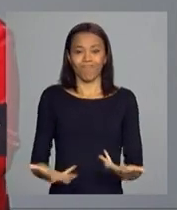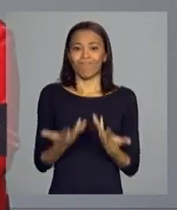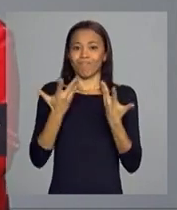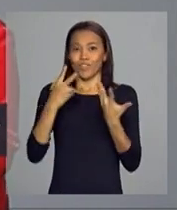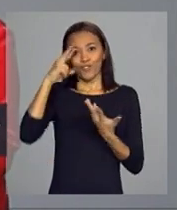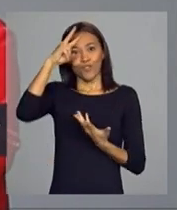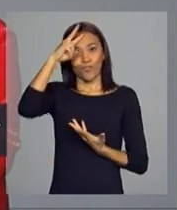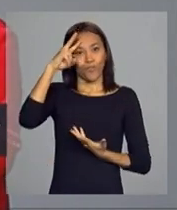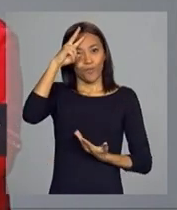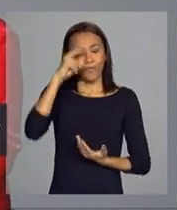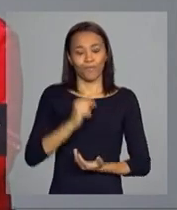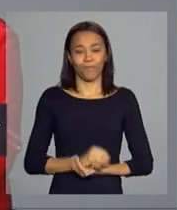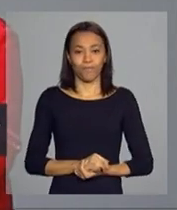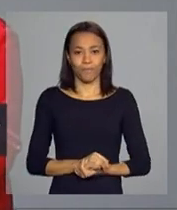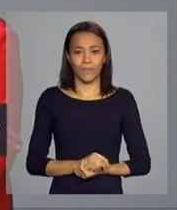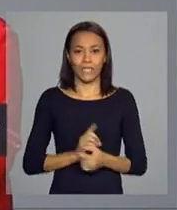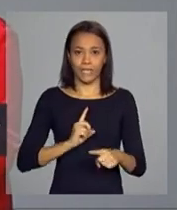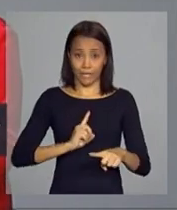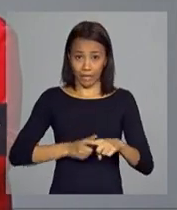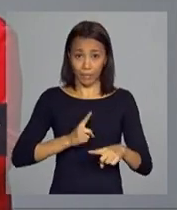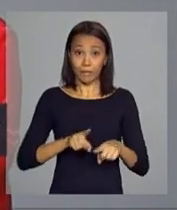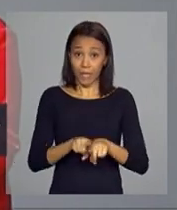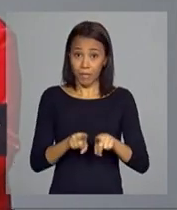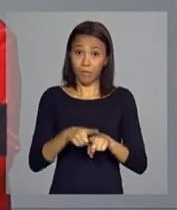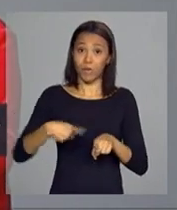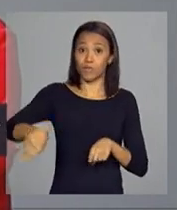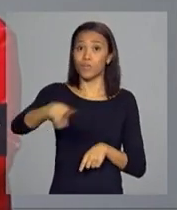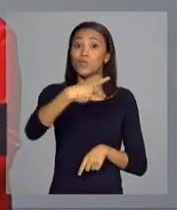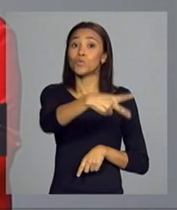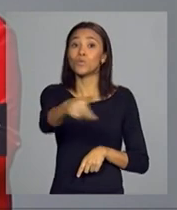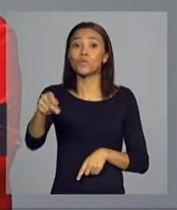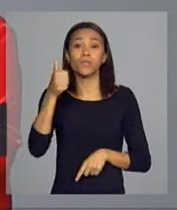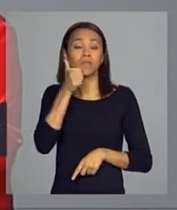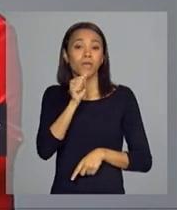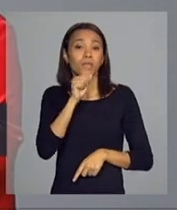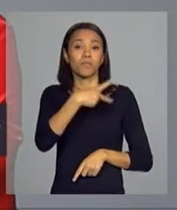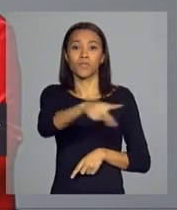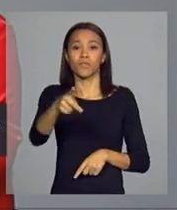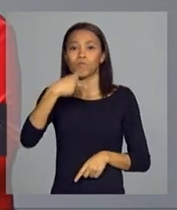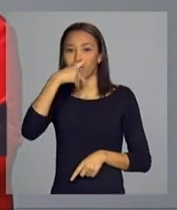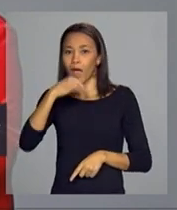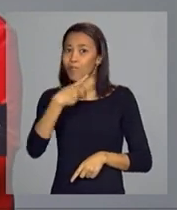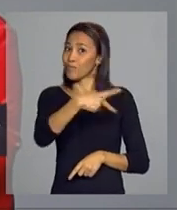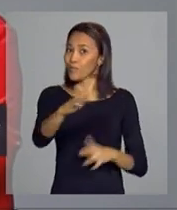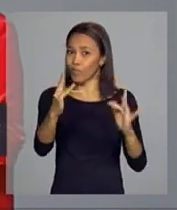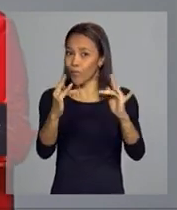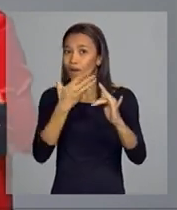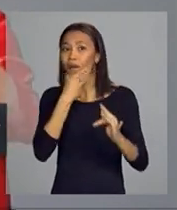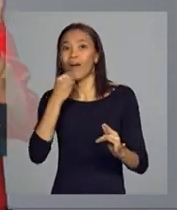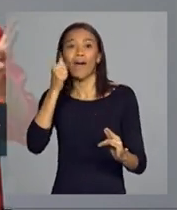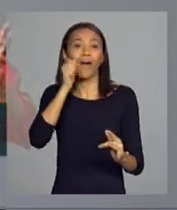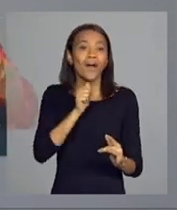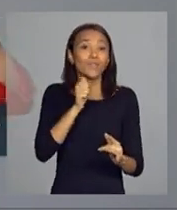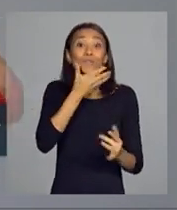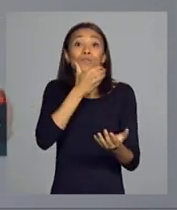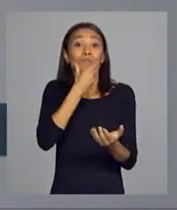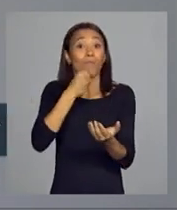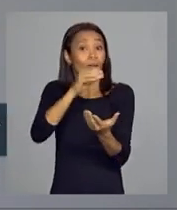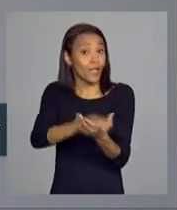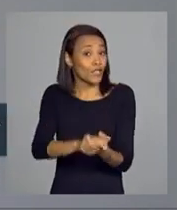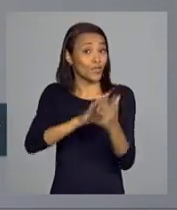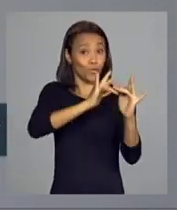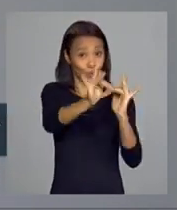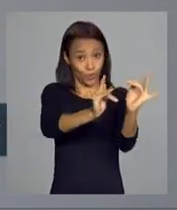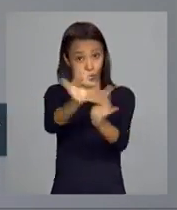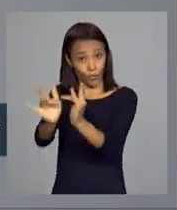Também para suas mães, para os seus pais, para os namorados, para as namoradas, os maridos, os